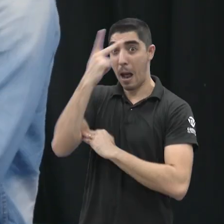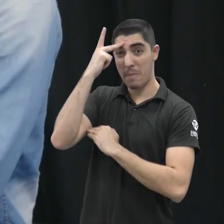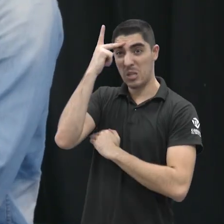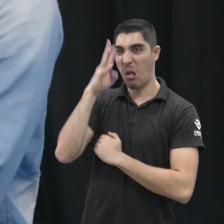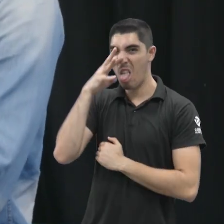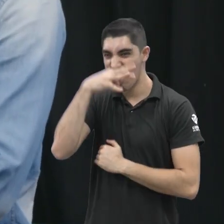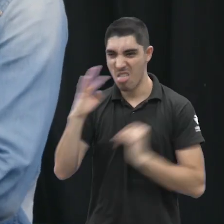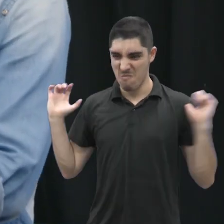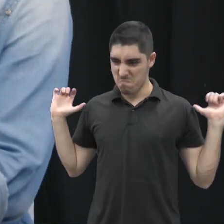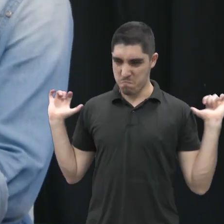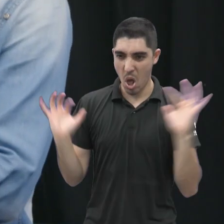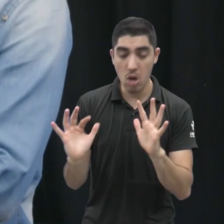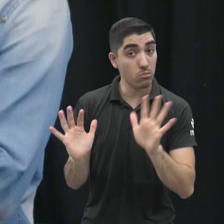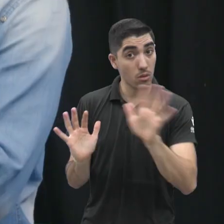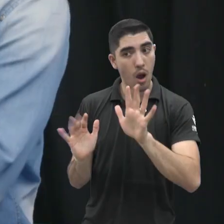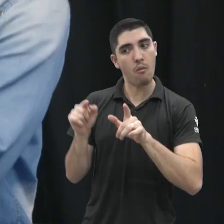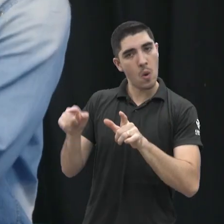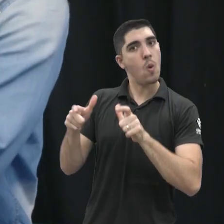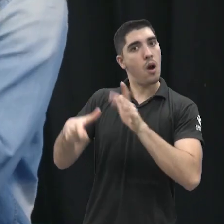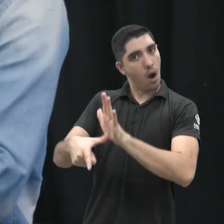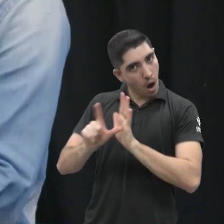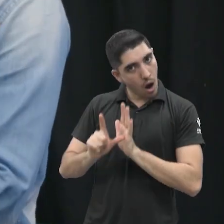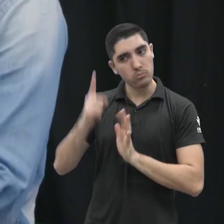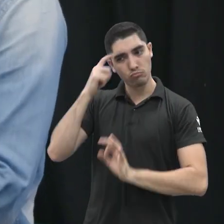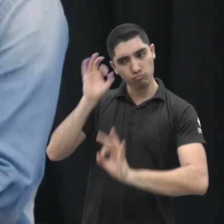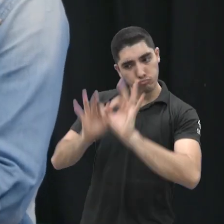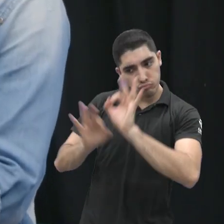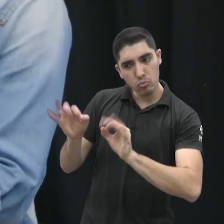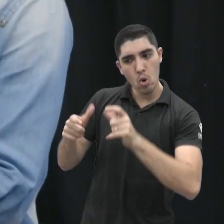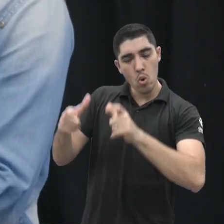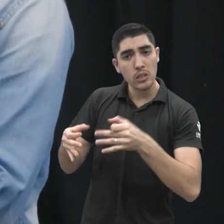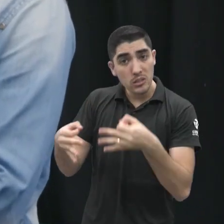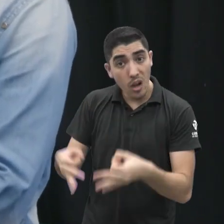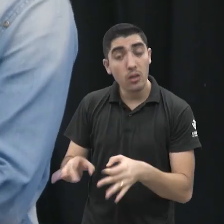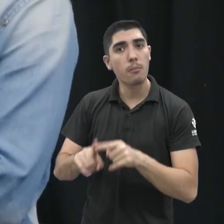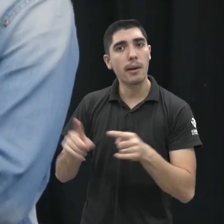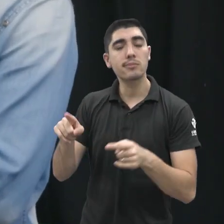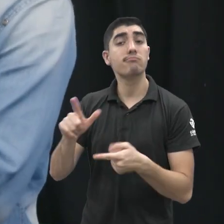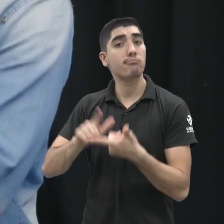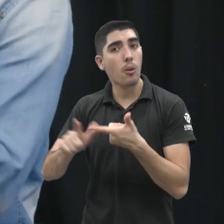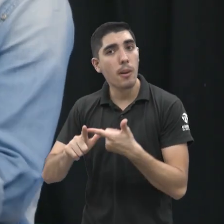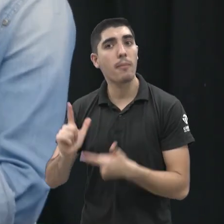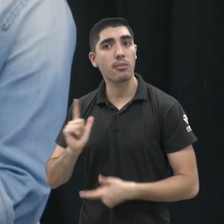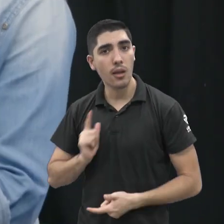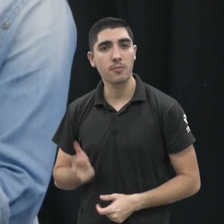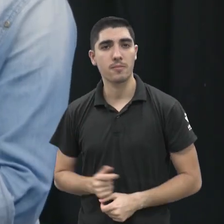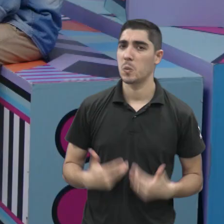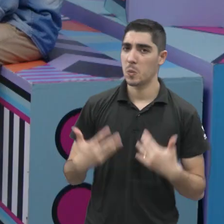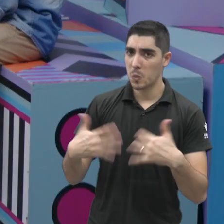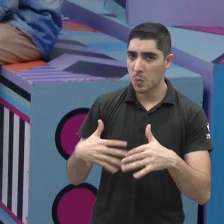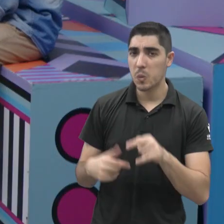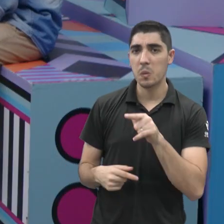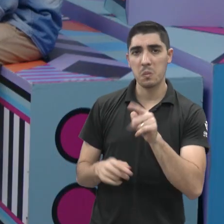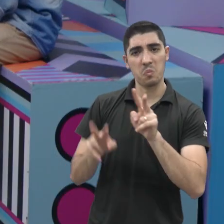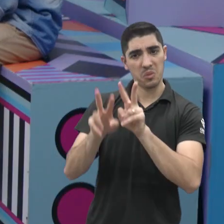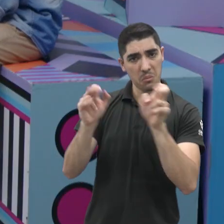fosse um bairro que teve uma ocupação irregular, né? Na verdade, foi uma ocupação ordenada, né? Perfeito. Professor, esse é um